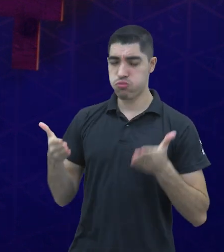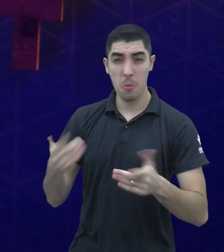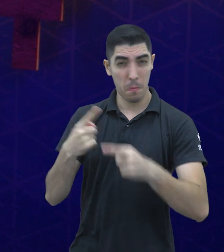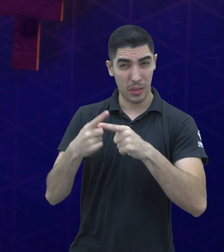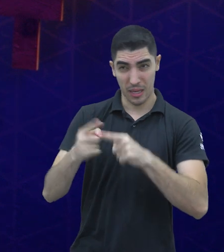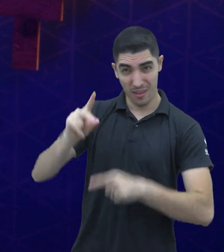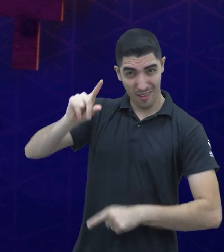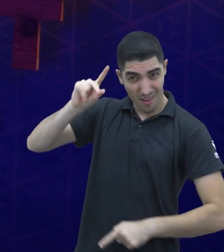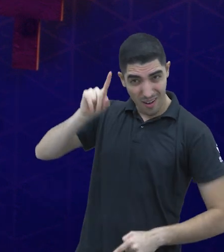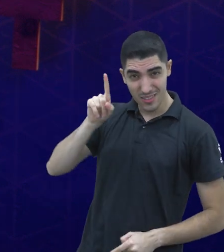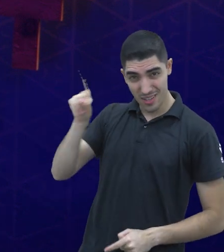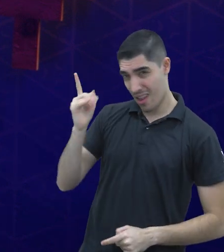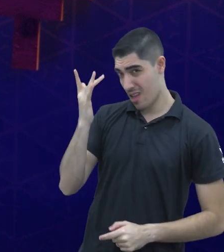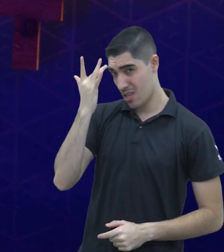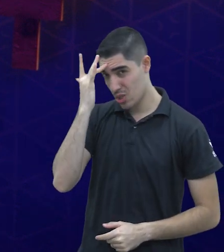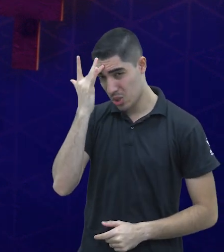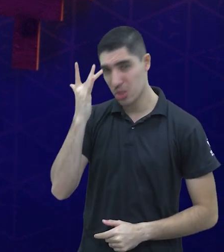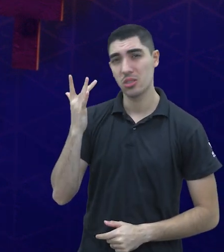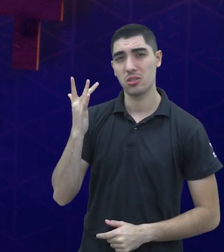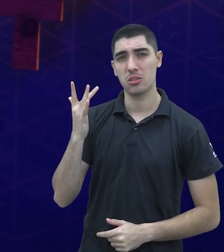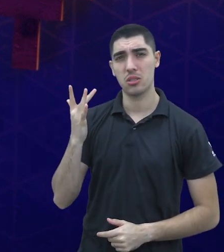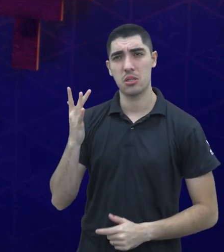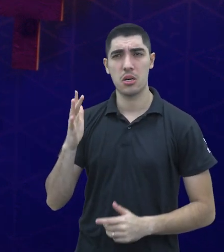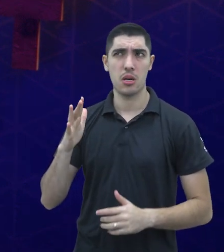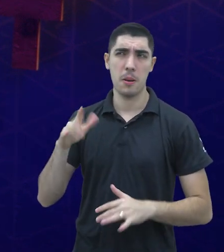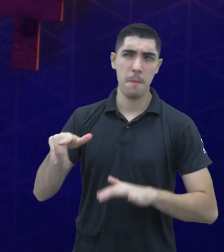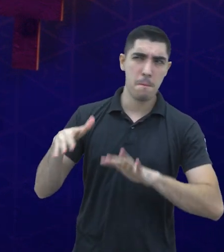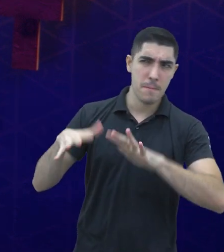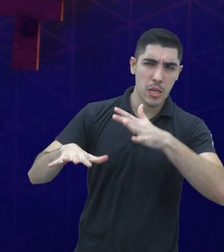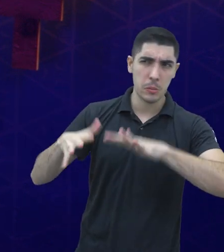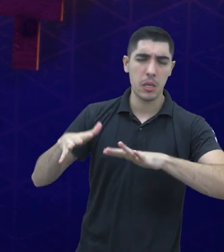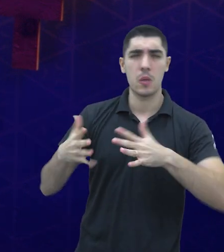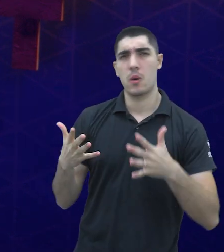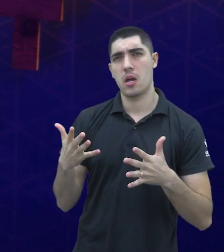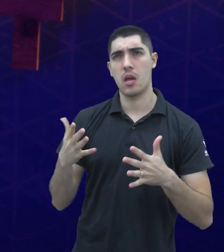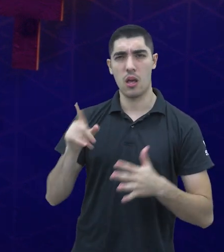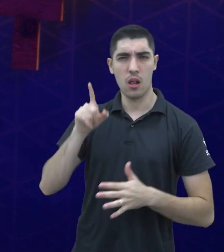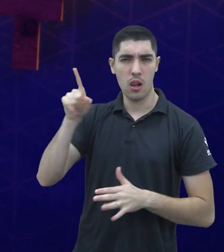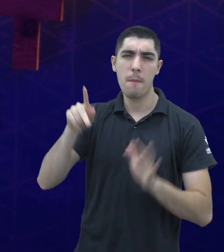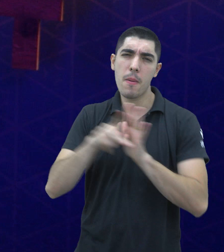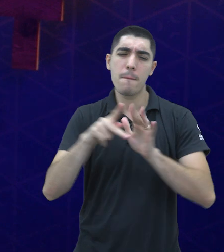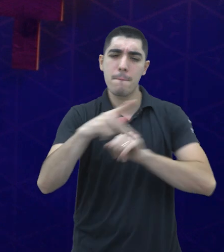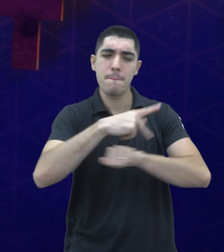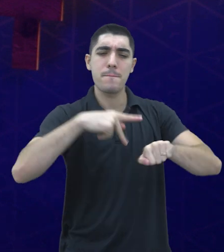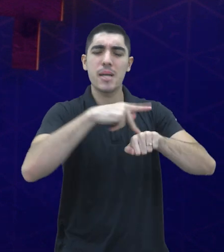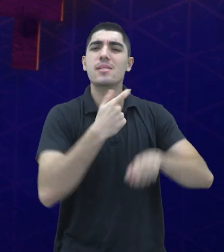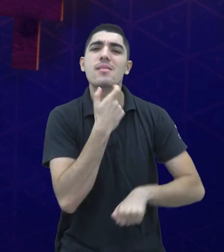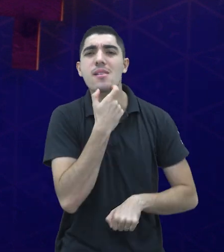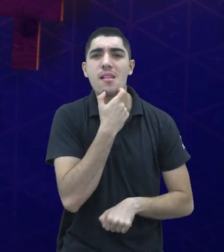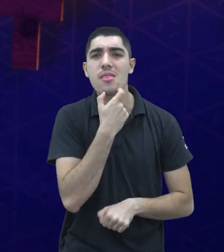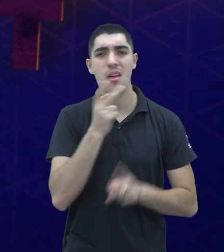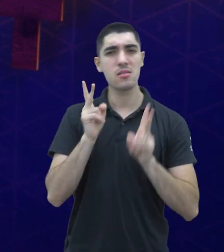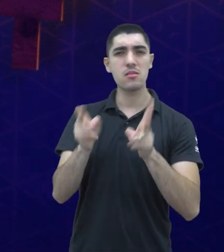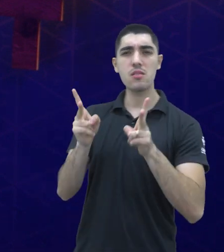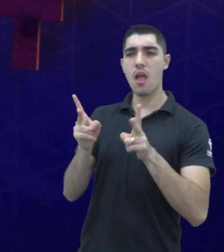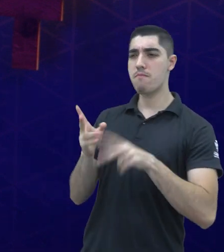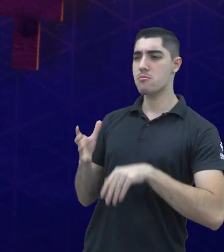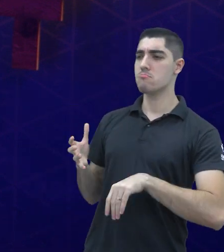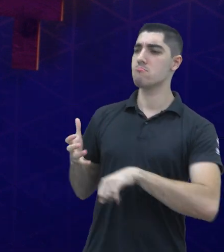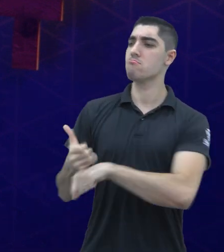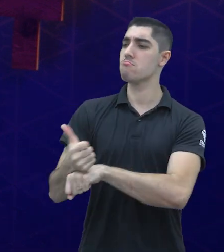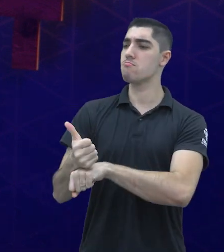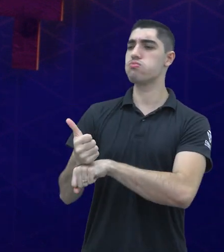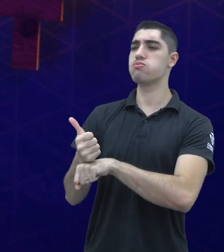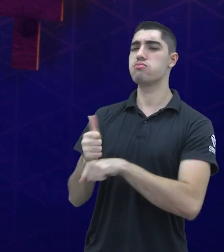era dominada ali, mais ou menos isso, pela Inglaterra, né?